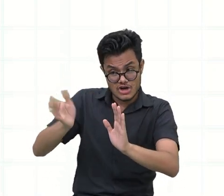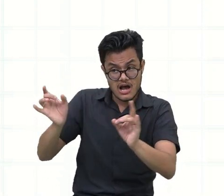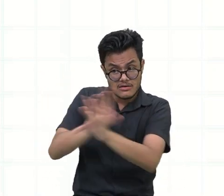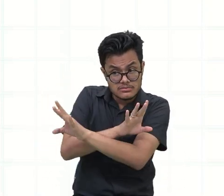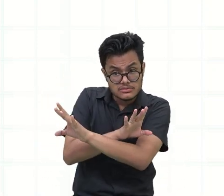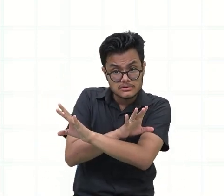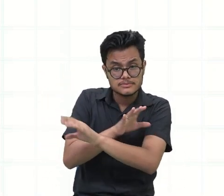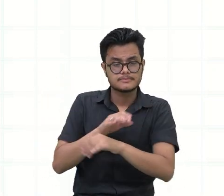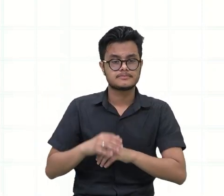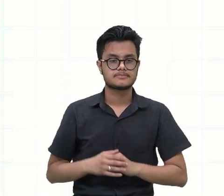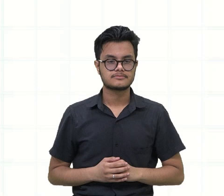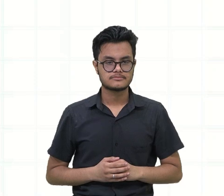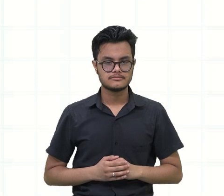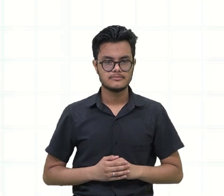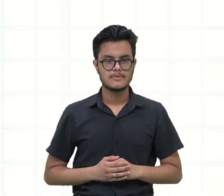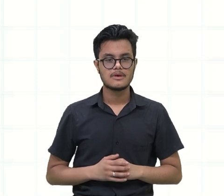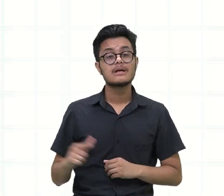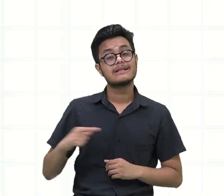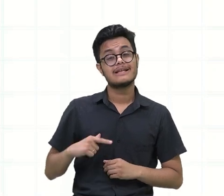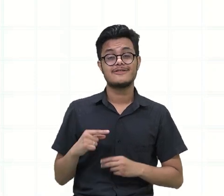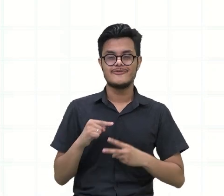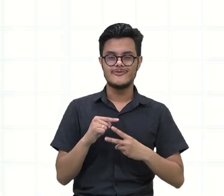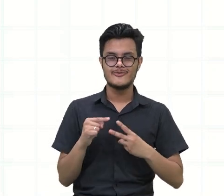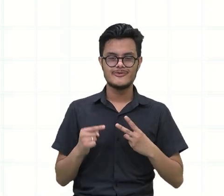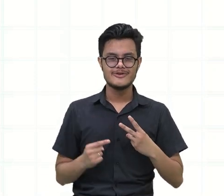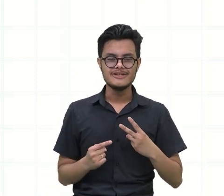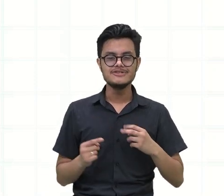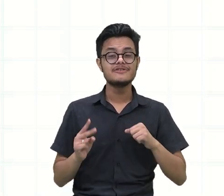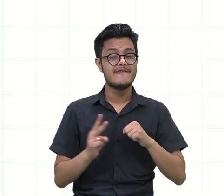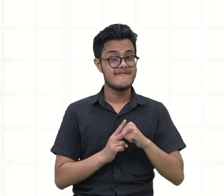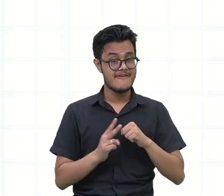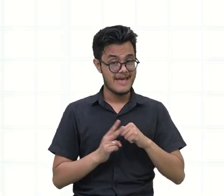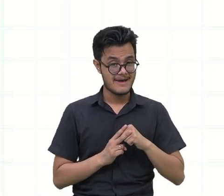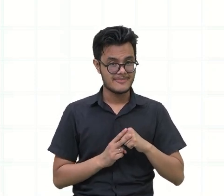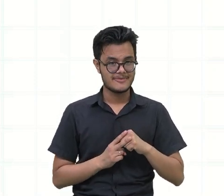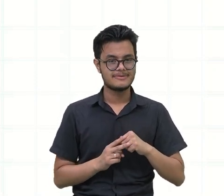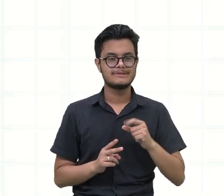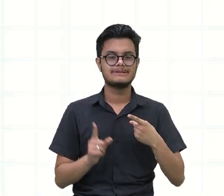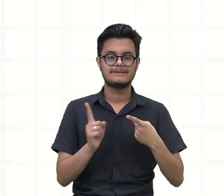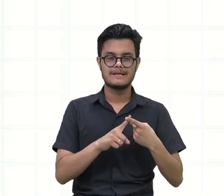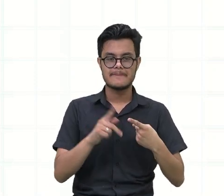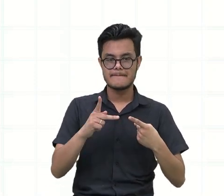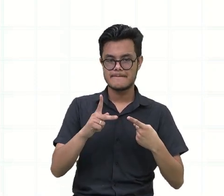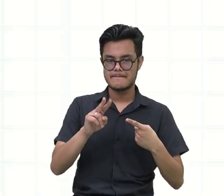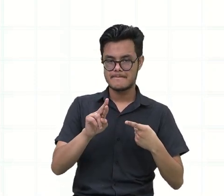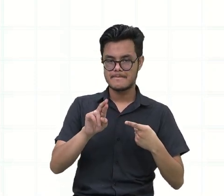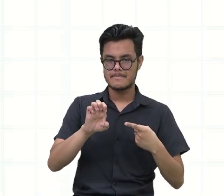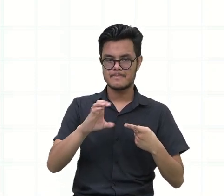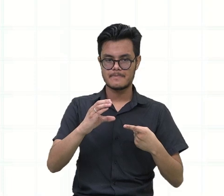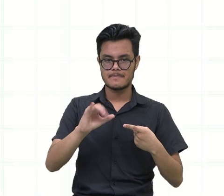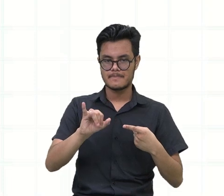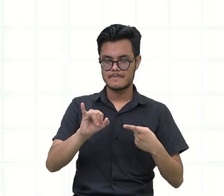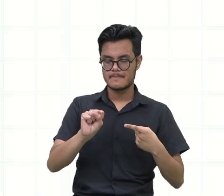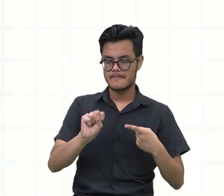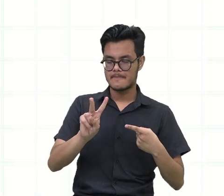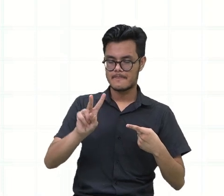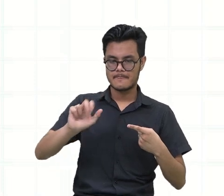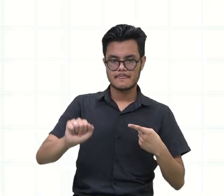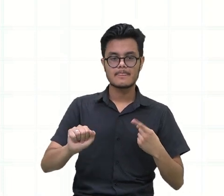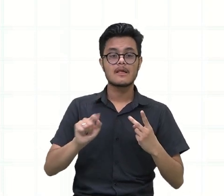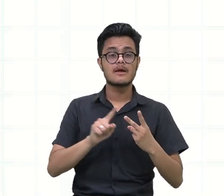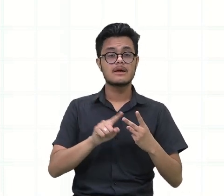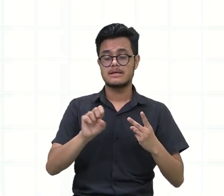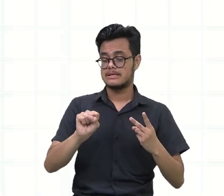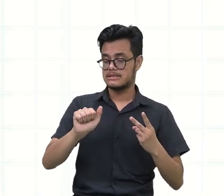olha, a presença de dois verbos. E a gente nota, no momento de a gente perguntar, uma